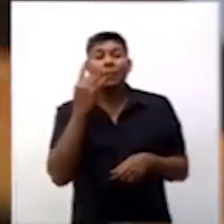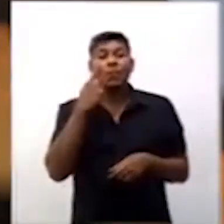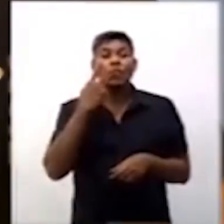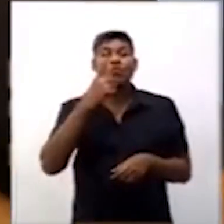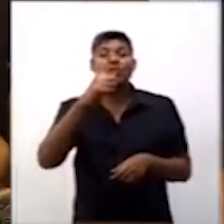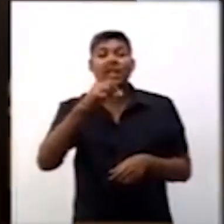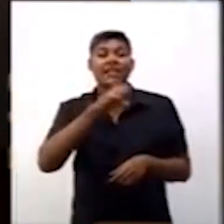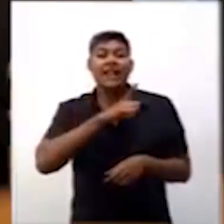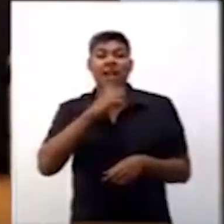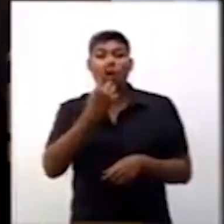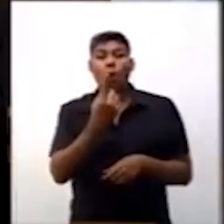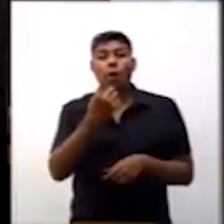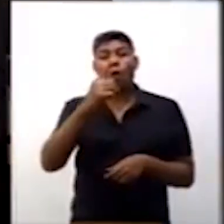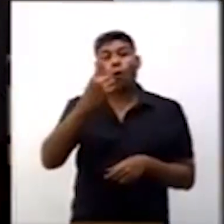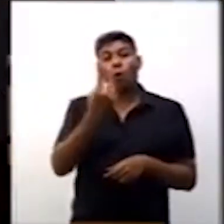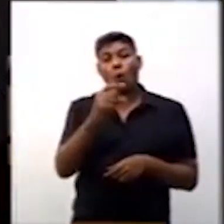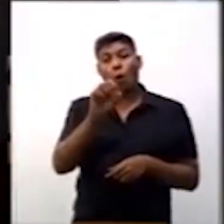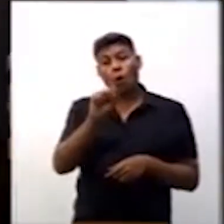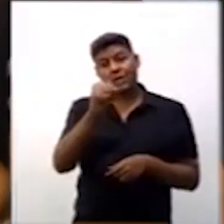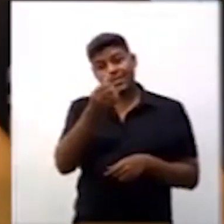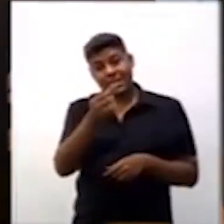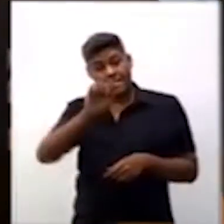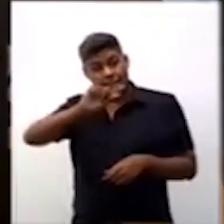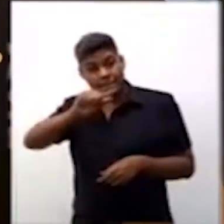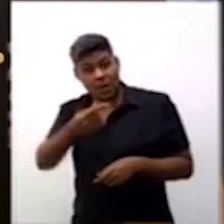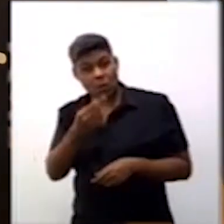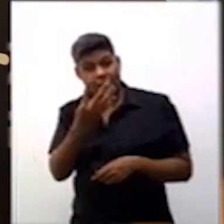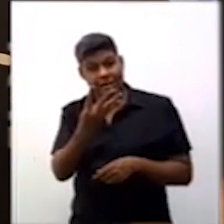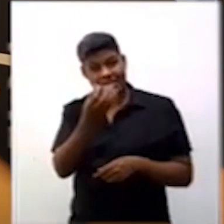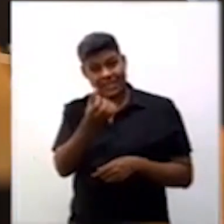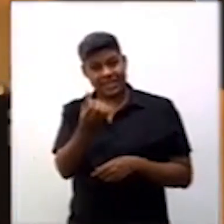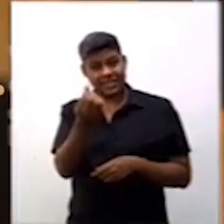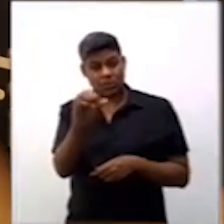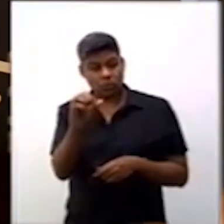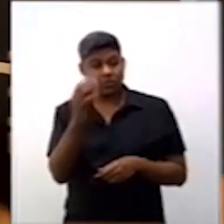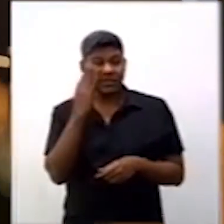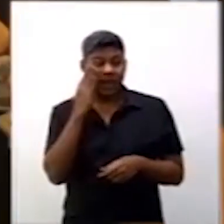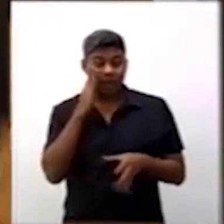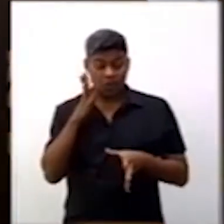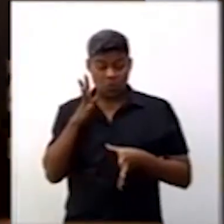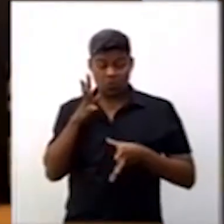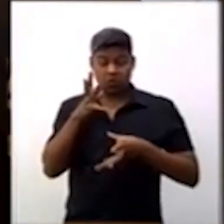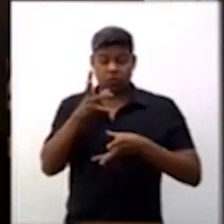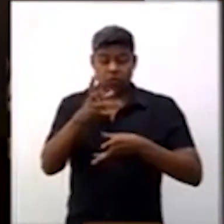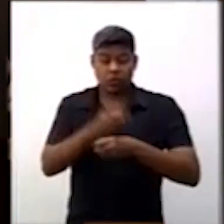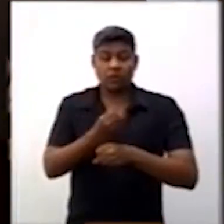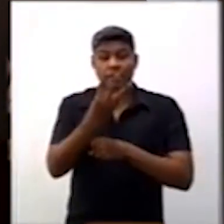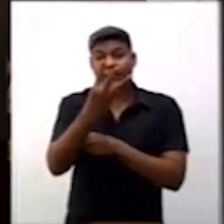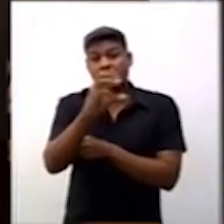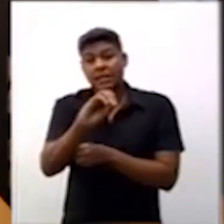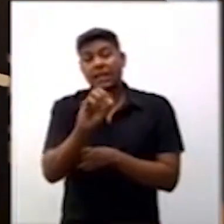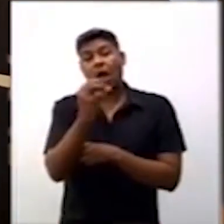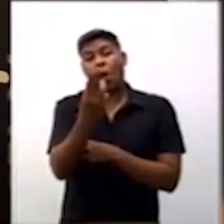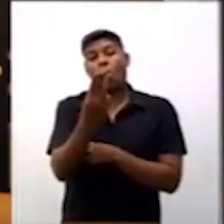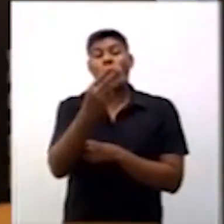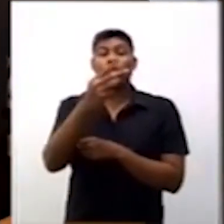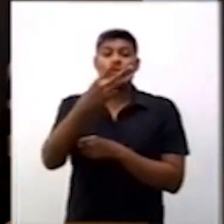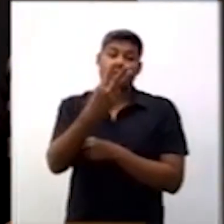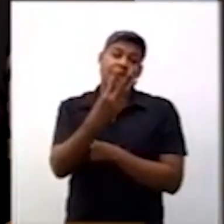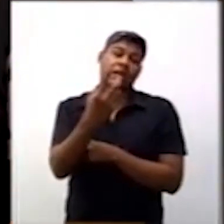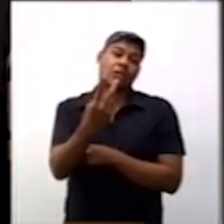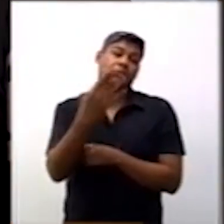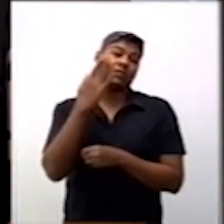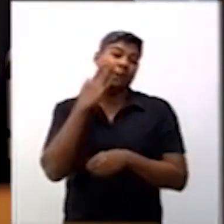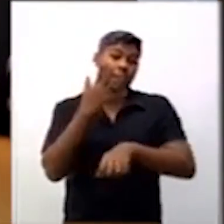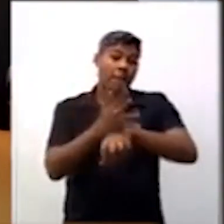tem 86.400 segundos. Uma conta mensal teria que multiplicar isso por 30 ou por 31. De novo, não